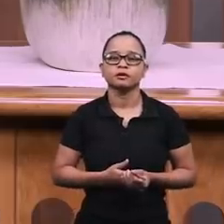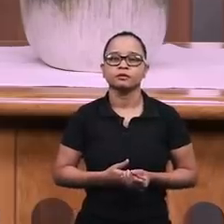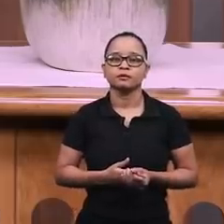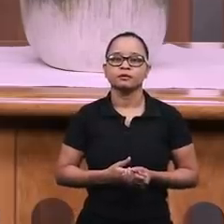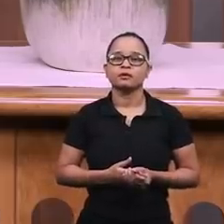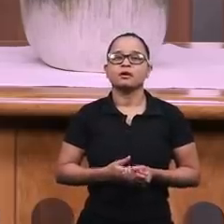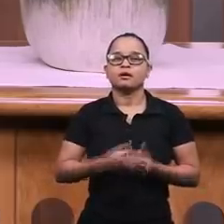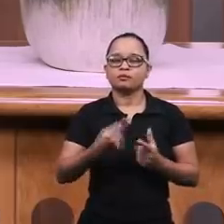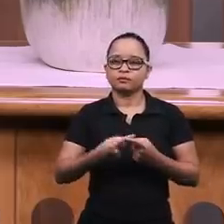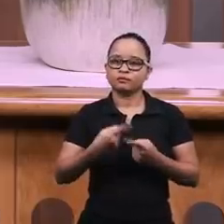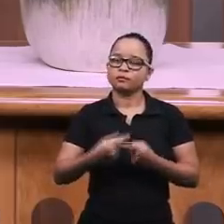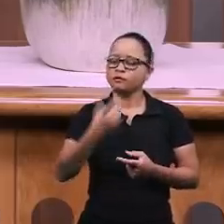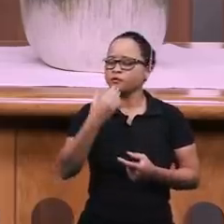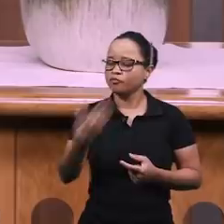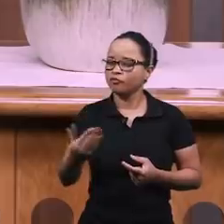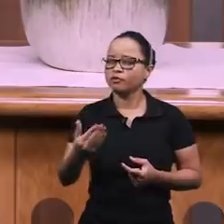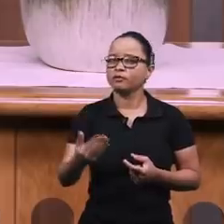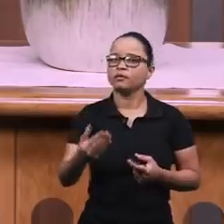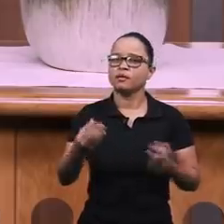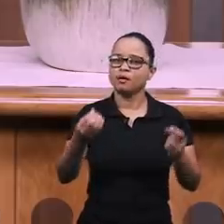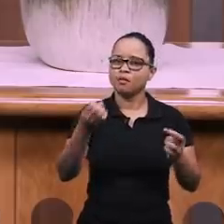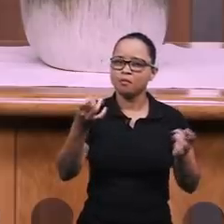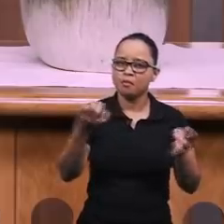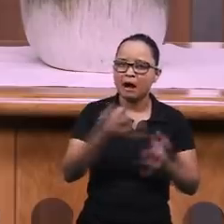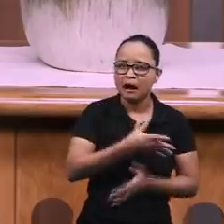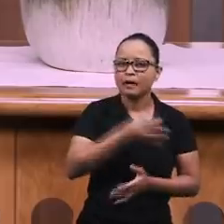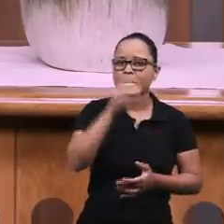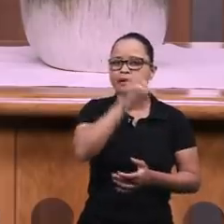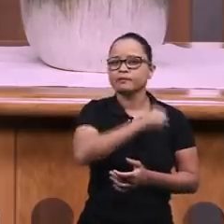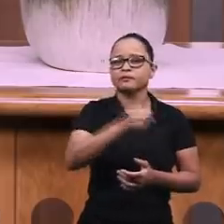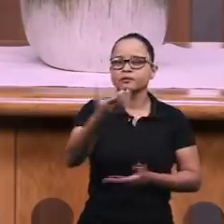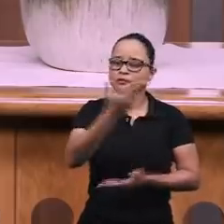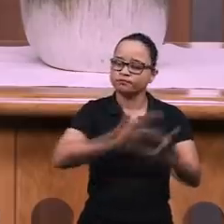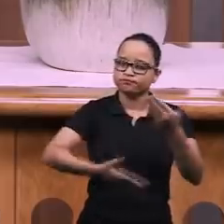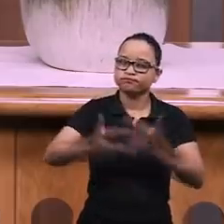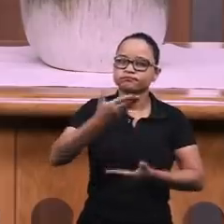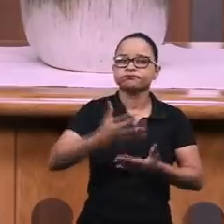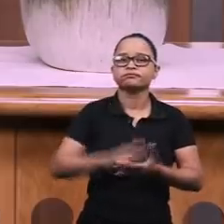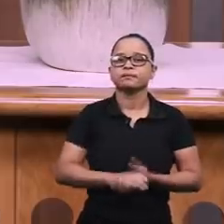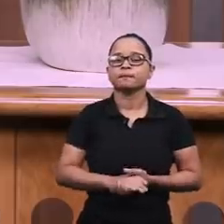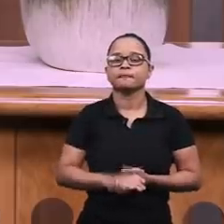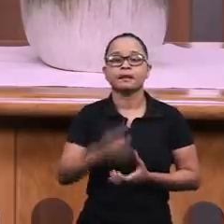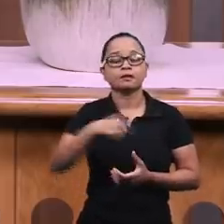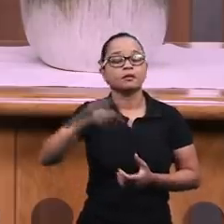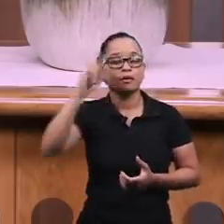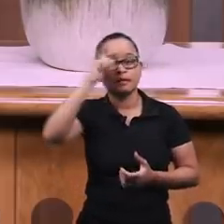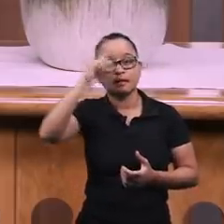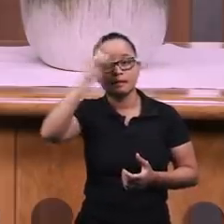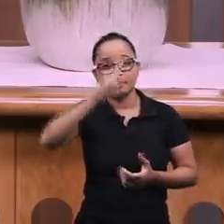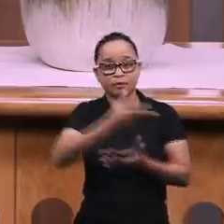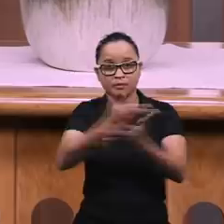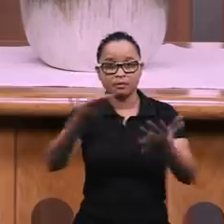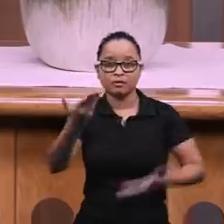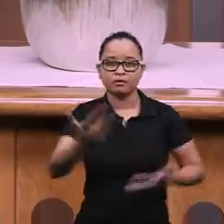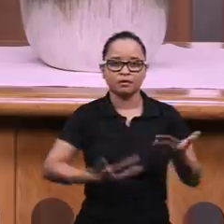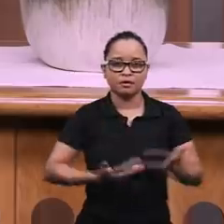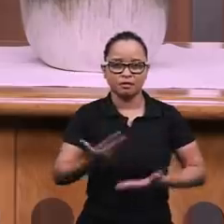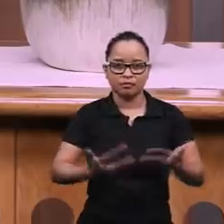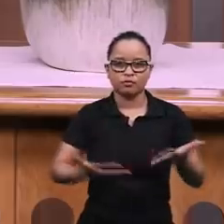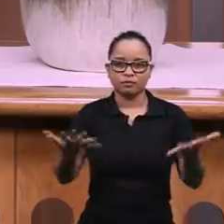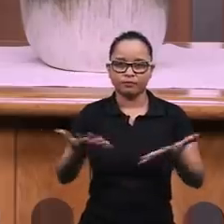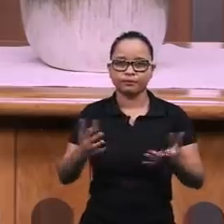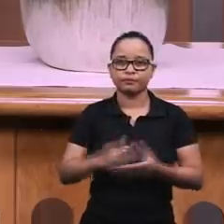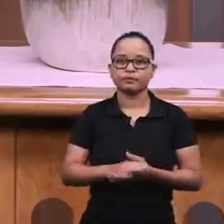por uns atender é prontamente e trazer para nós a sua participação Nós lembramos aos irmãos aqui